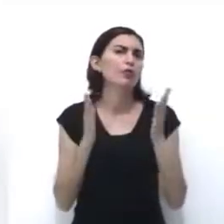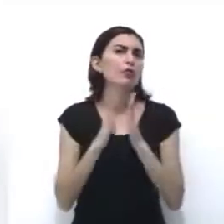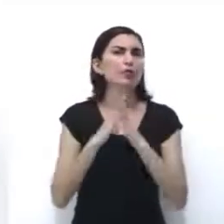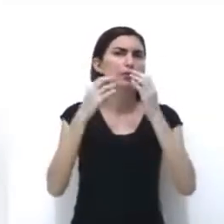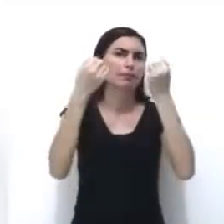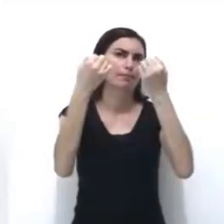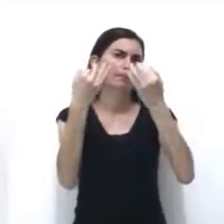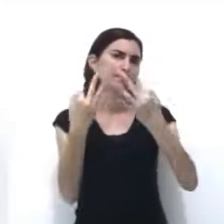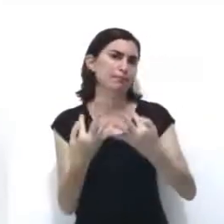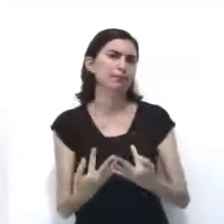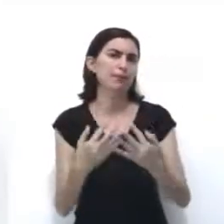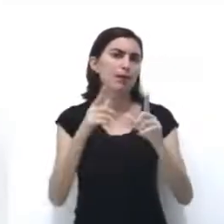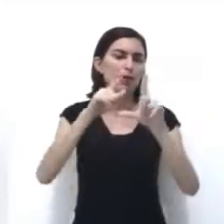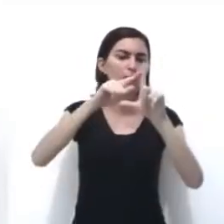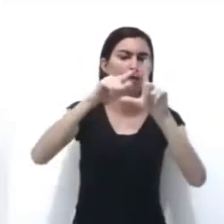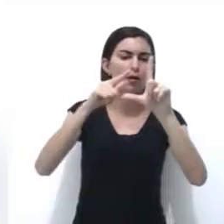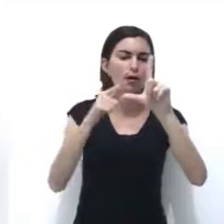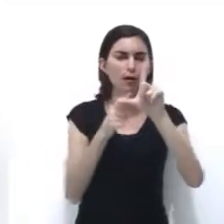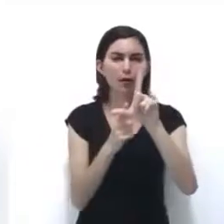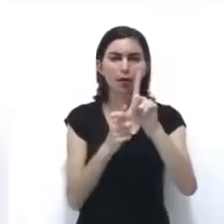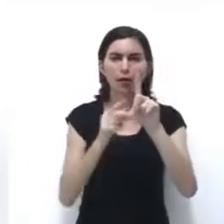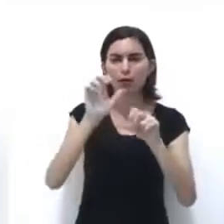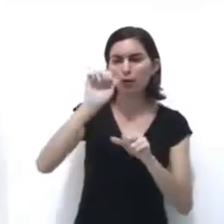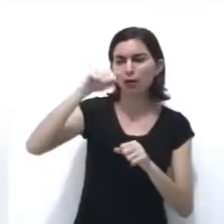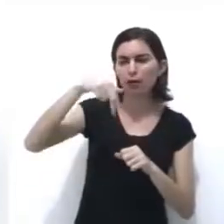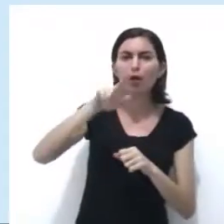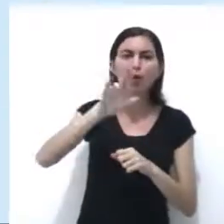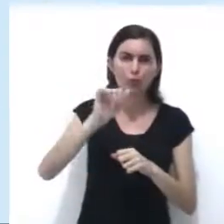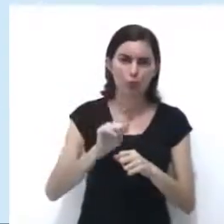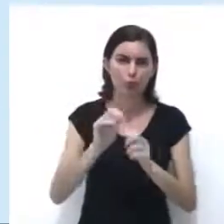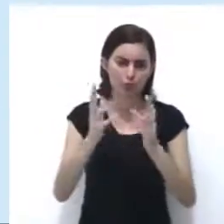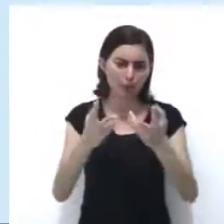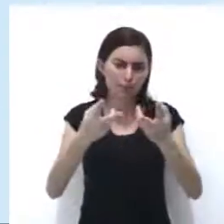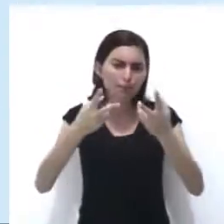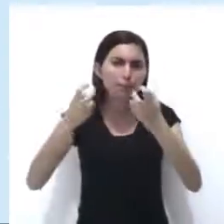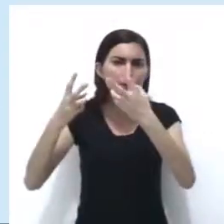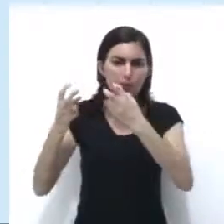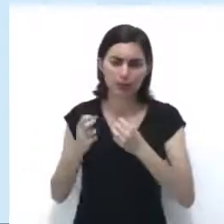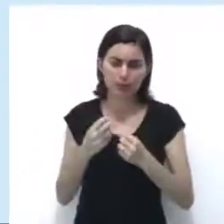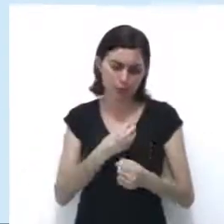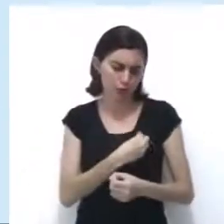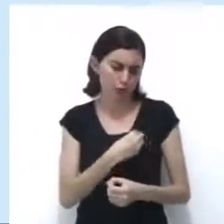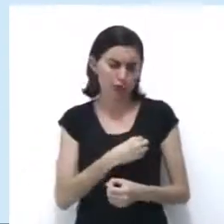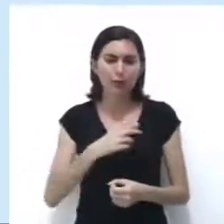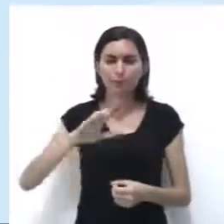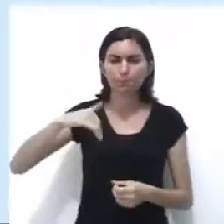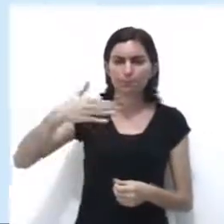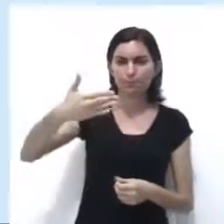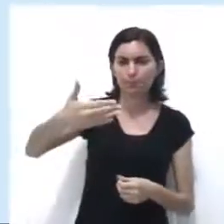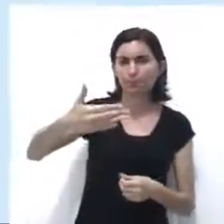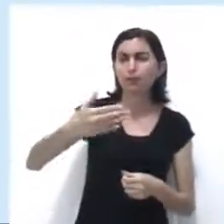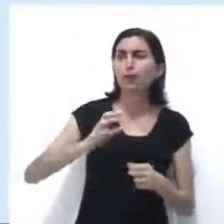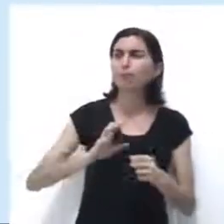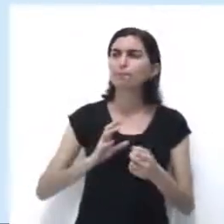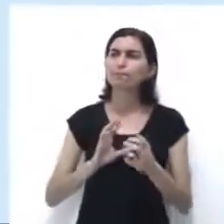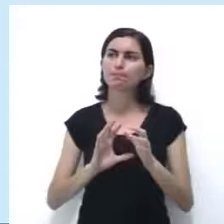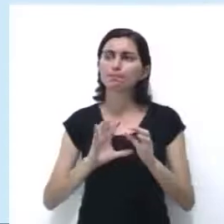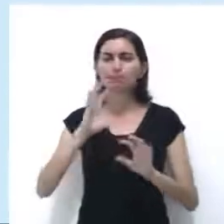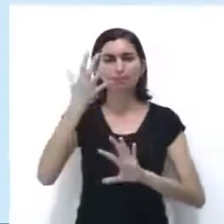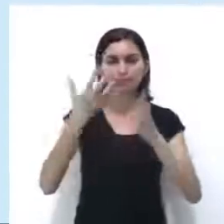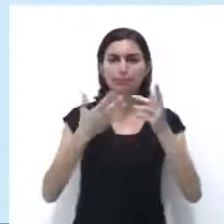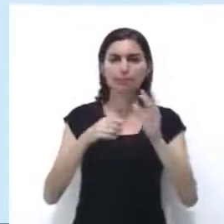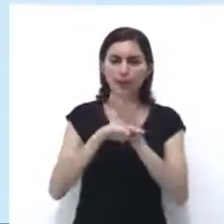poderia definir ângulo? Já deu para perceber que na vida cotidiana a gente se depara com situações que